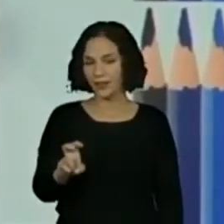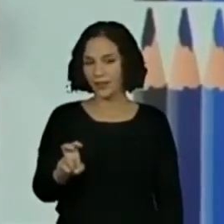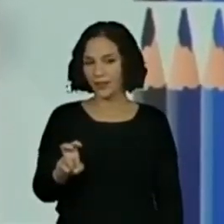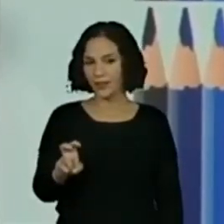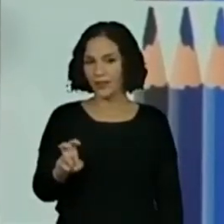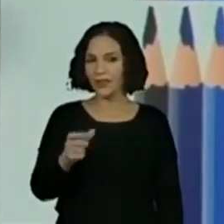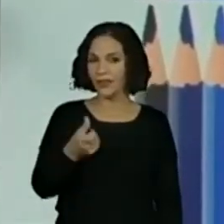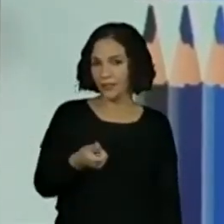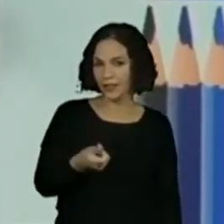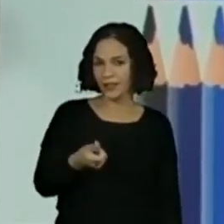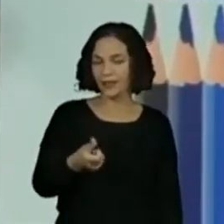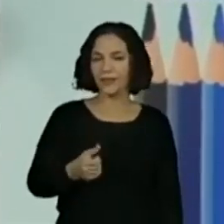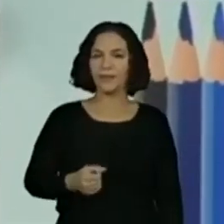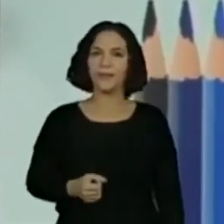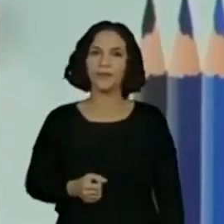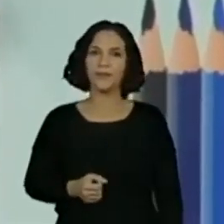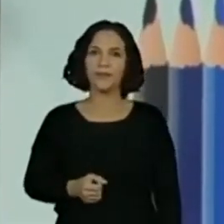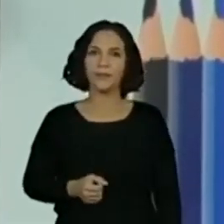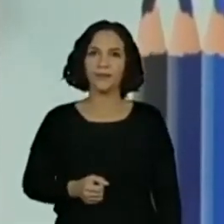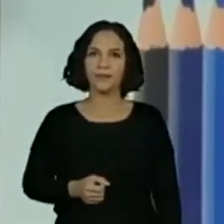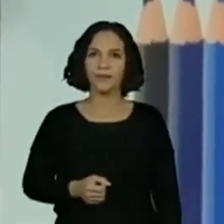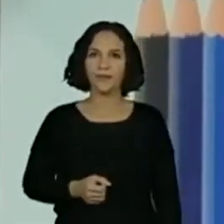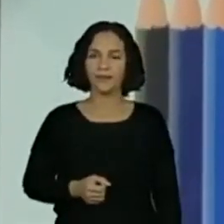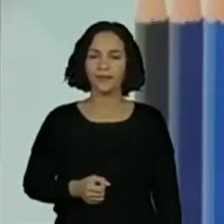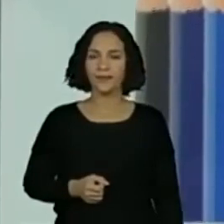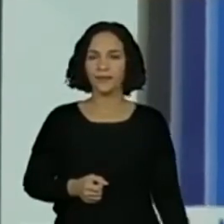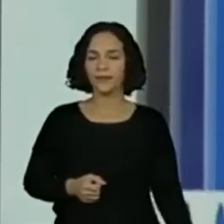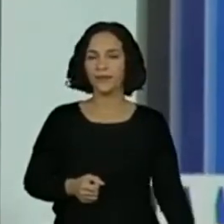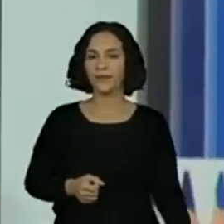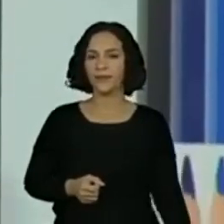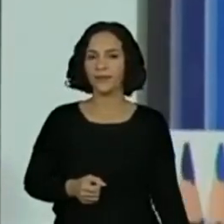Cinco, seis.